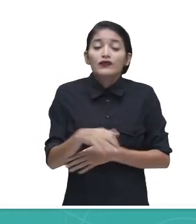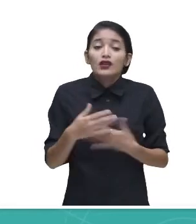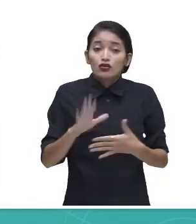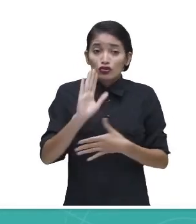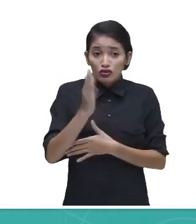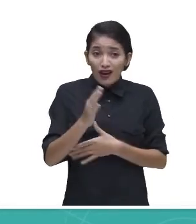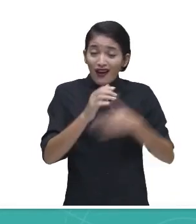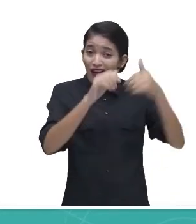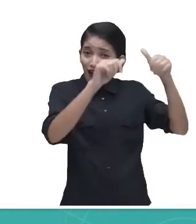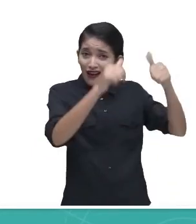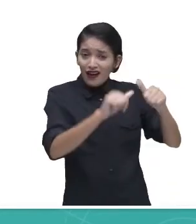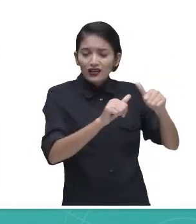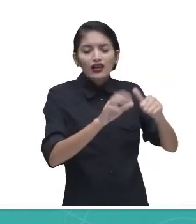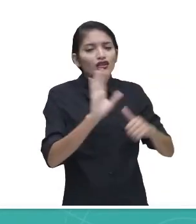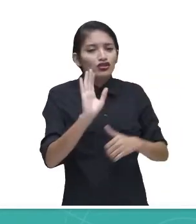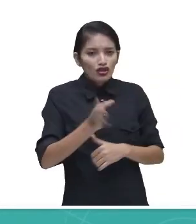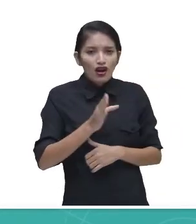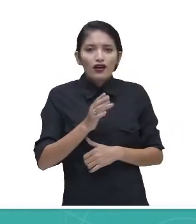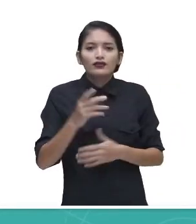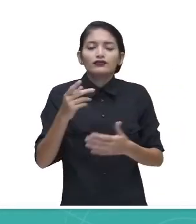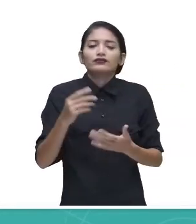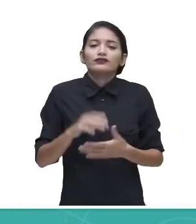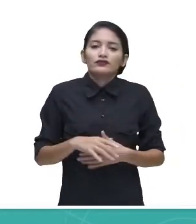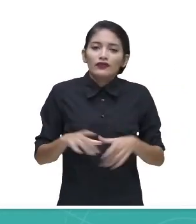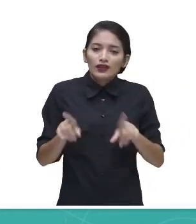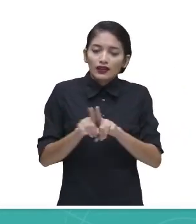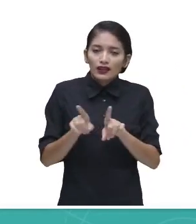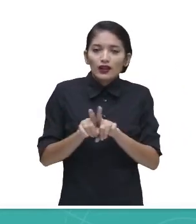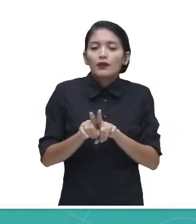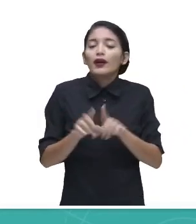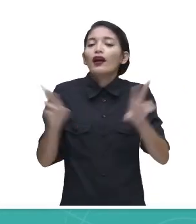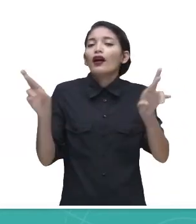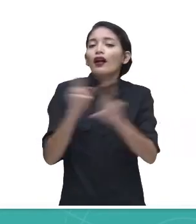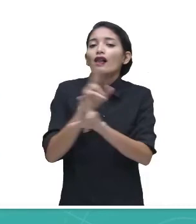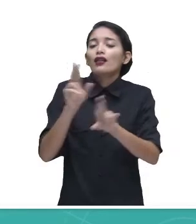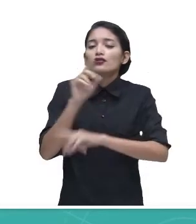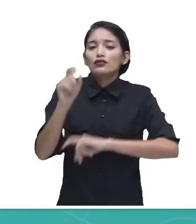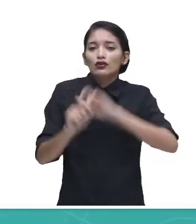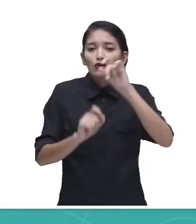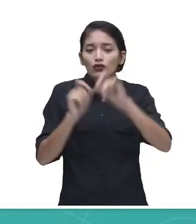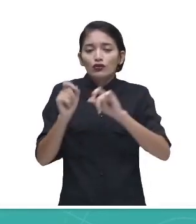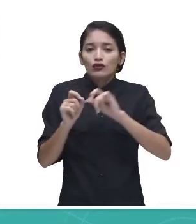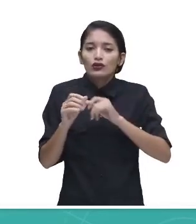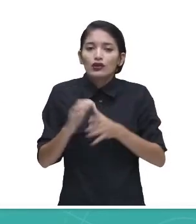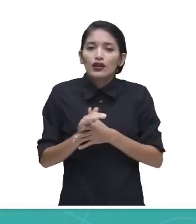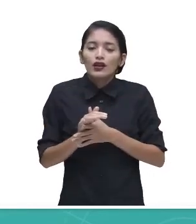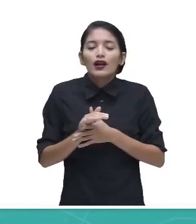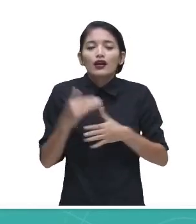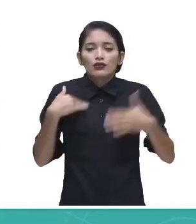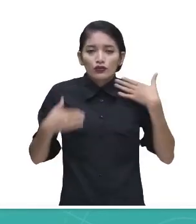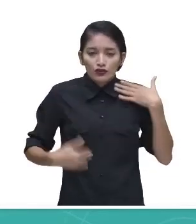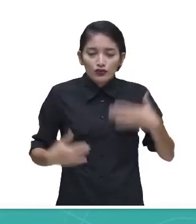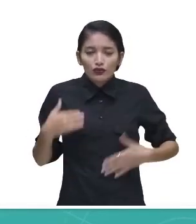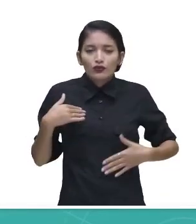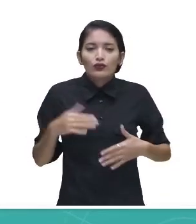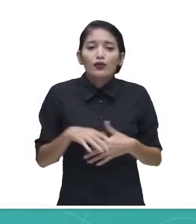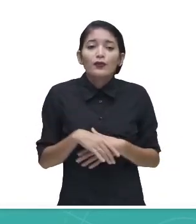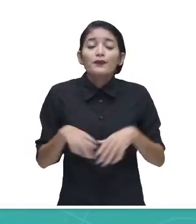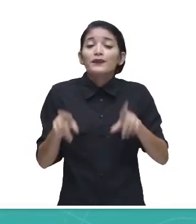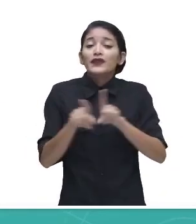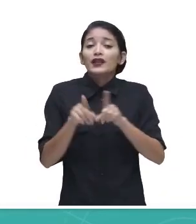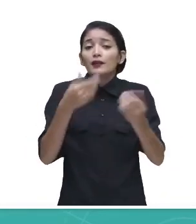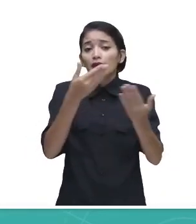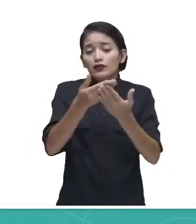aqui. Então, a gente já sabe que isso aqui também está relacionado à parte fisiológica. Estudo